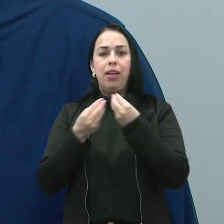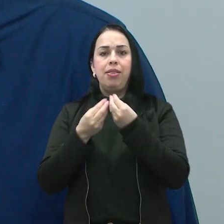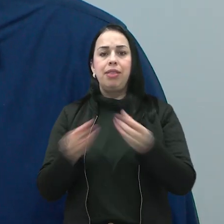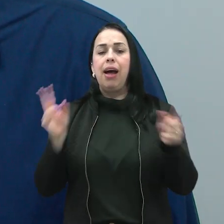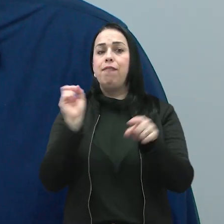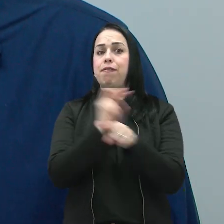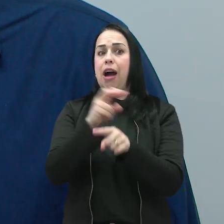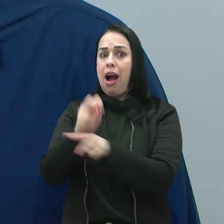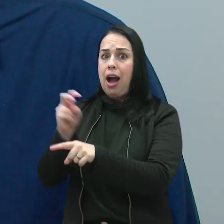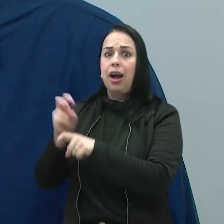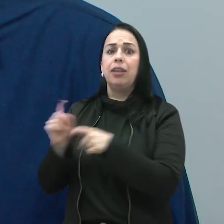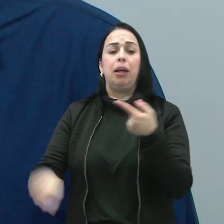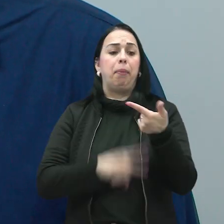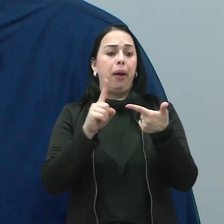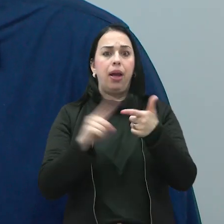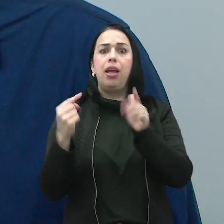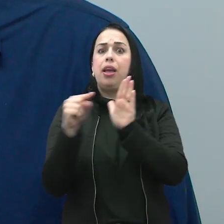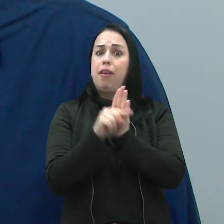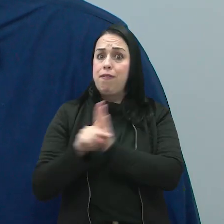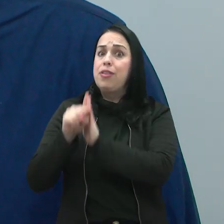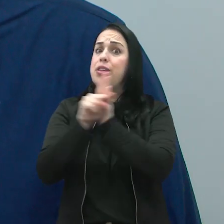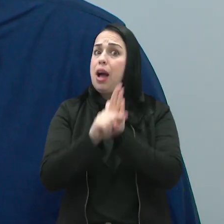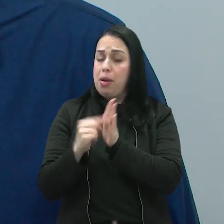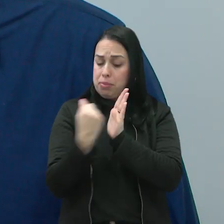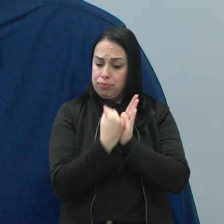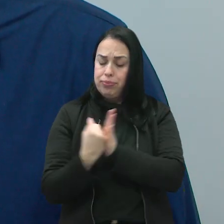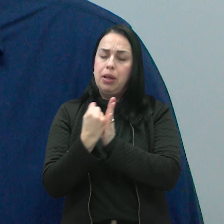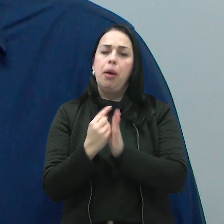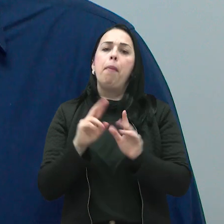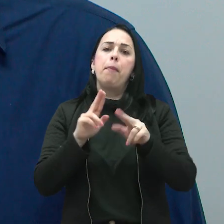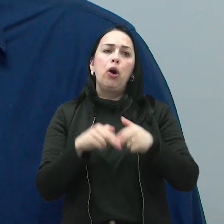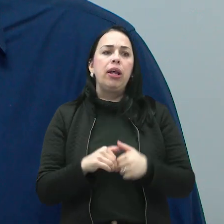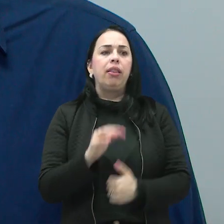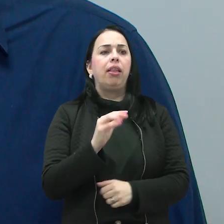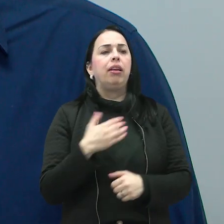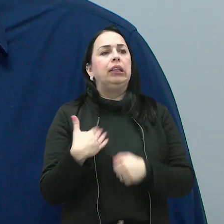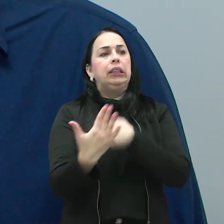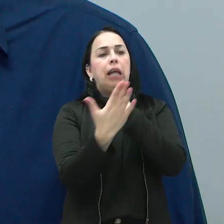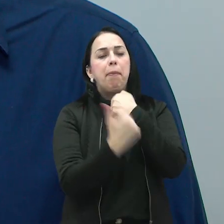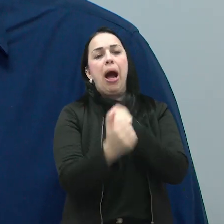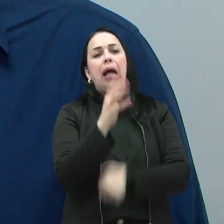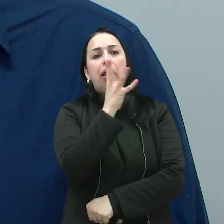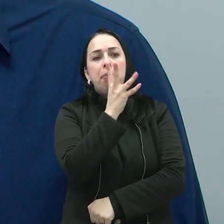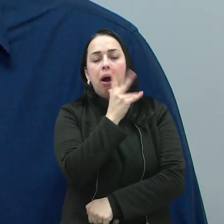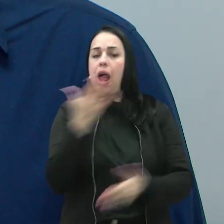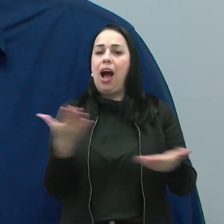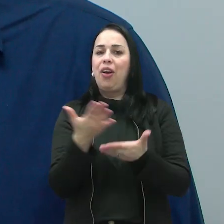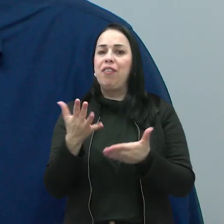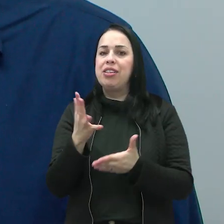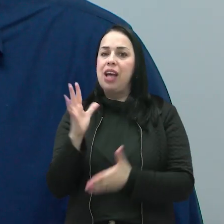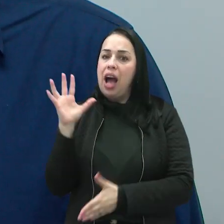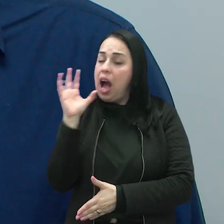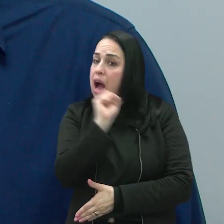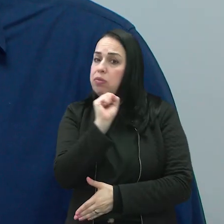ampliando a oferta de vagas em especialidades e exames para o município. Com isso, os tempos de espera para consultas especialistas, eles vão